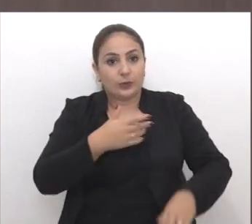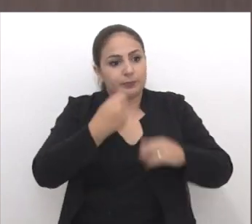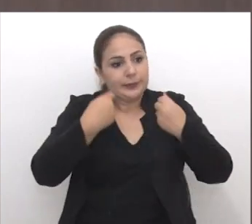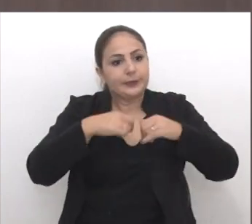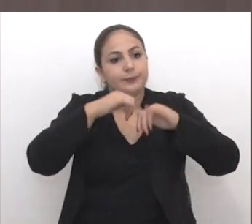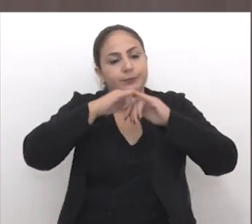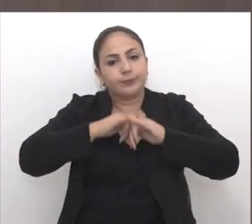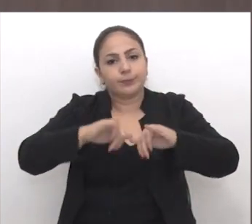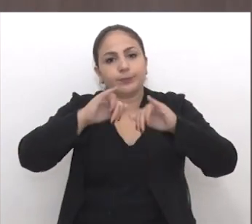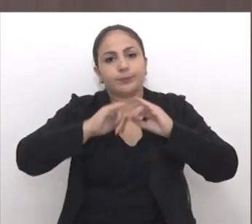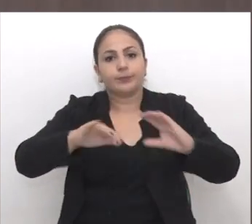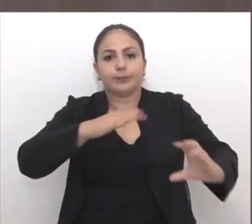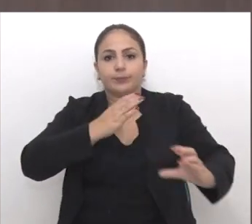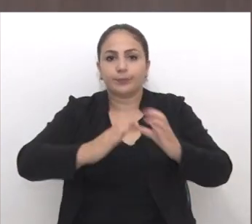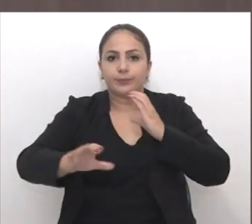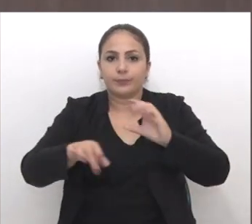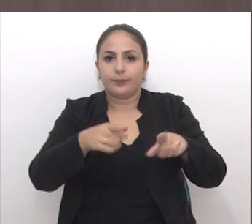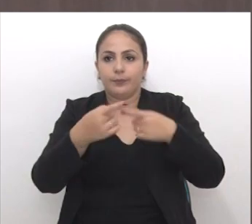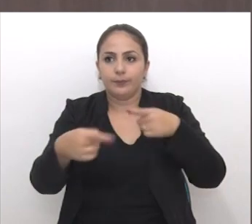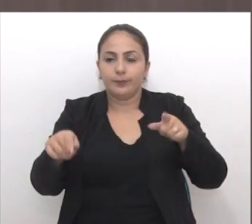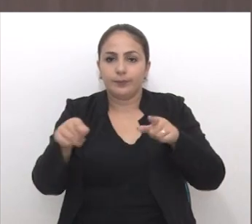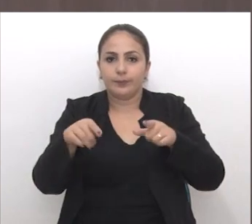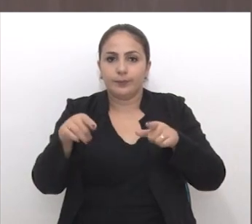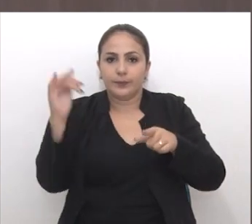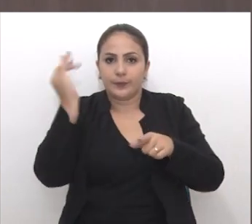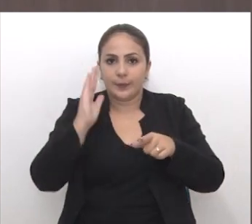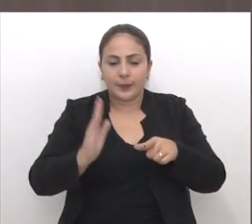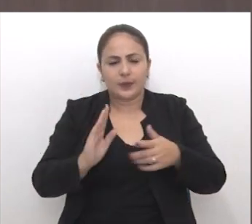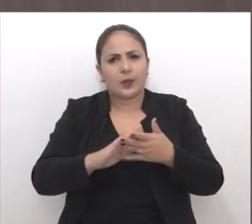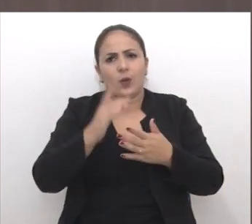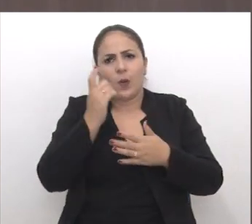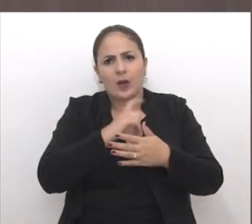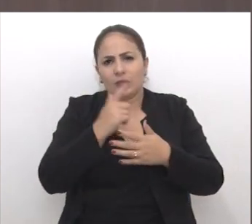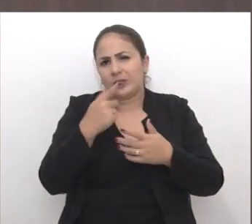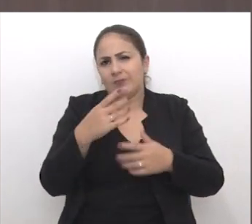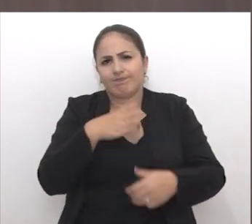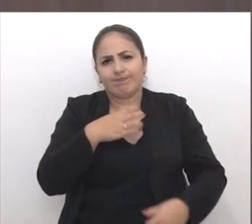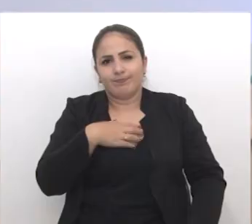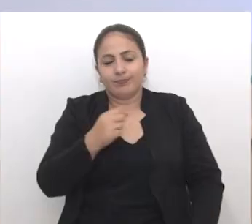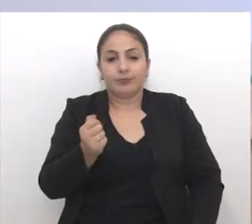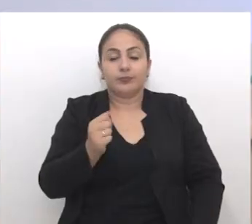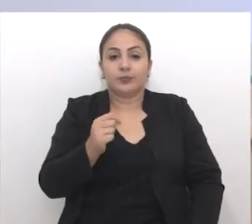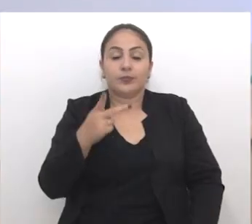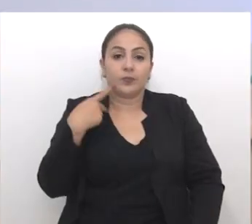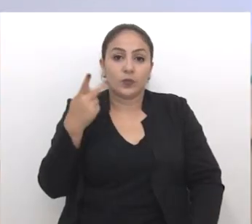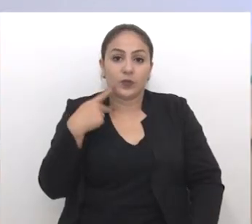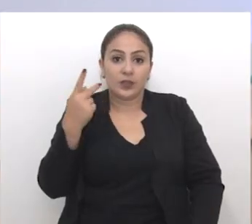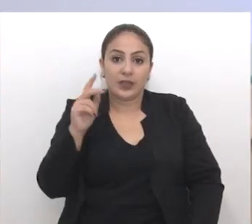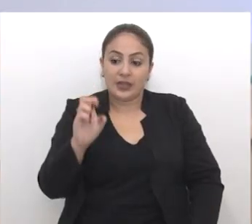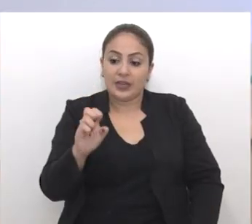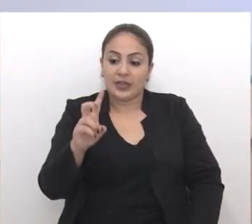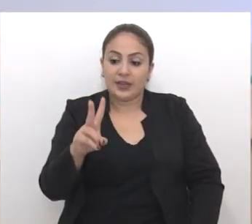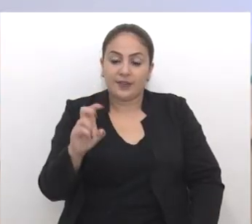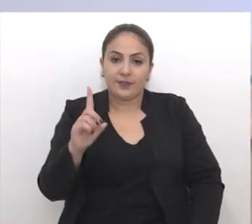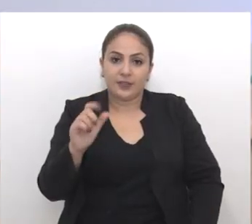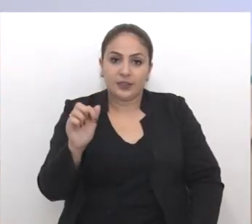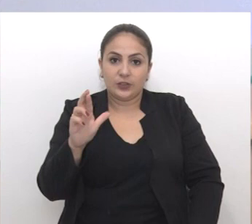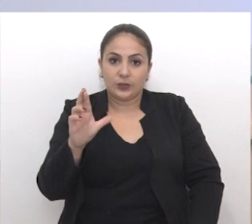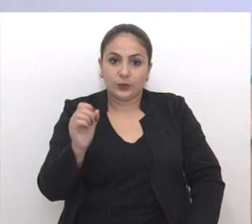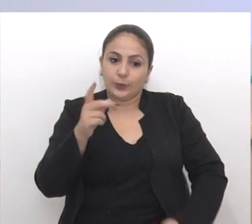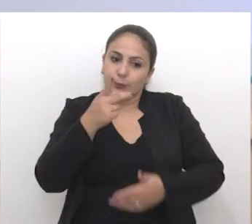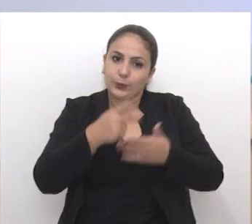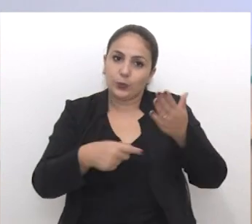que divulgar e estar cantando o hino nacional com as crianças. Acredito que não é por aí o caminho. E o vereador Evandro